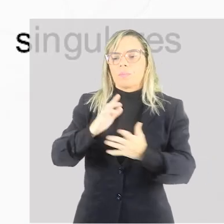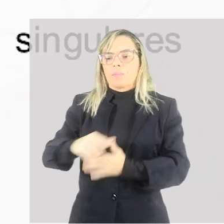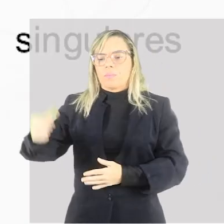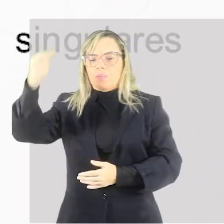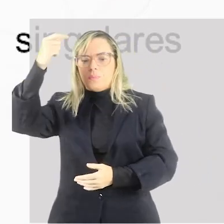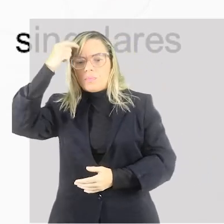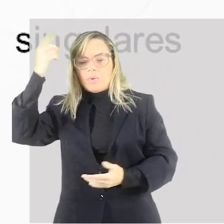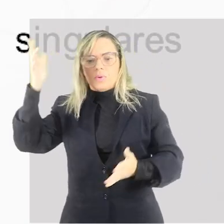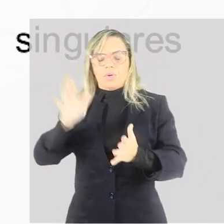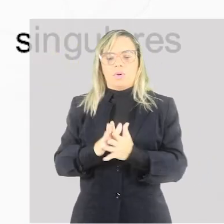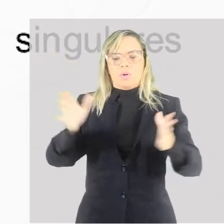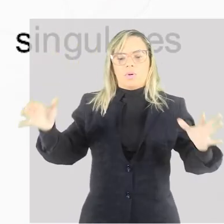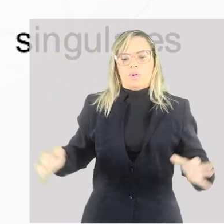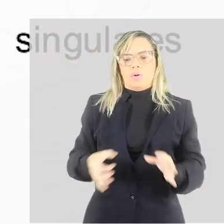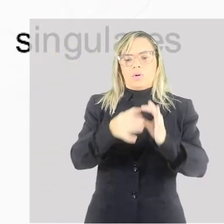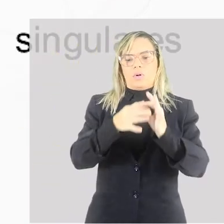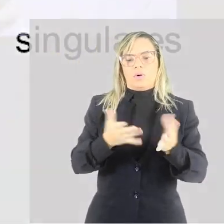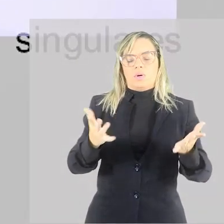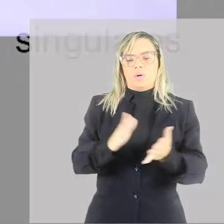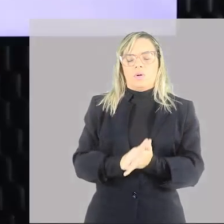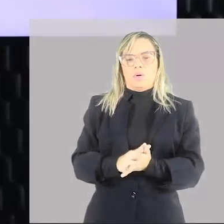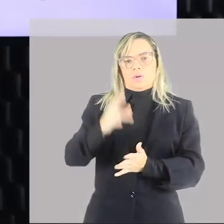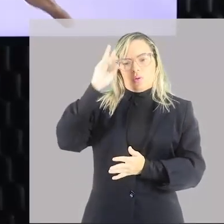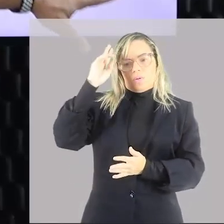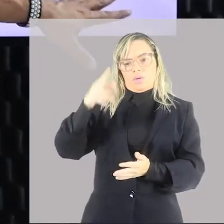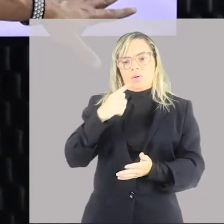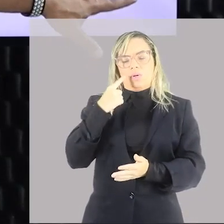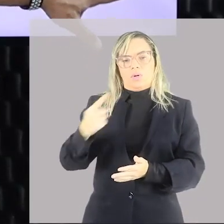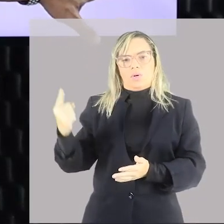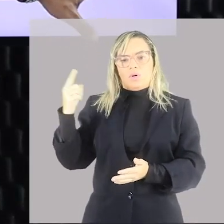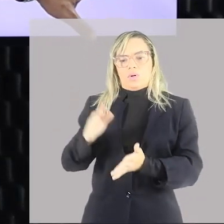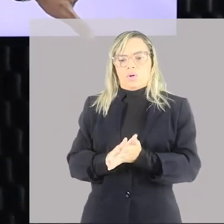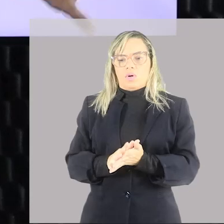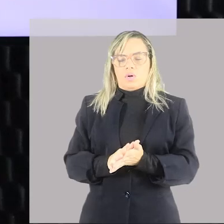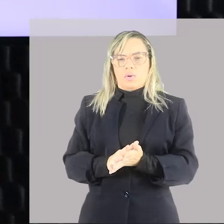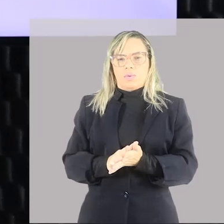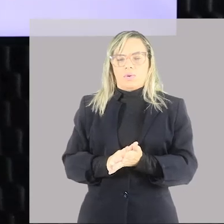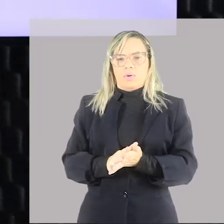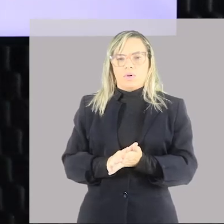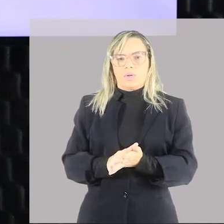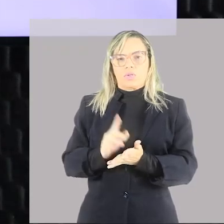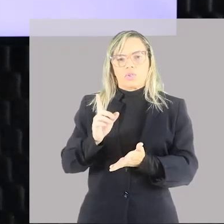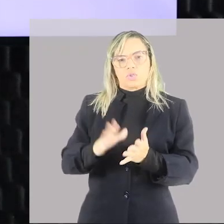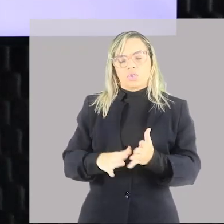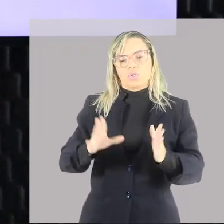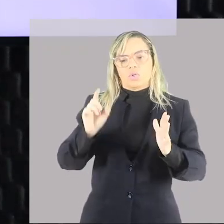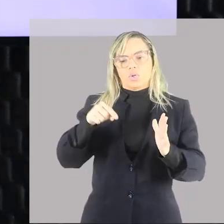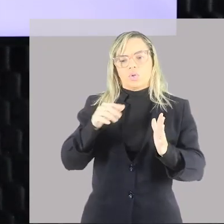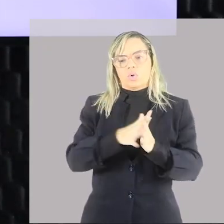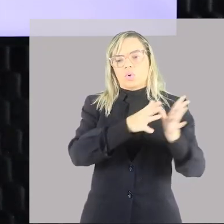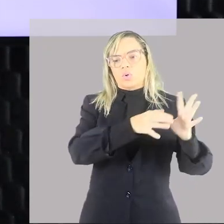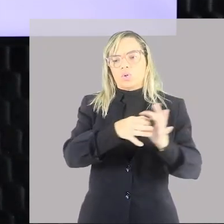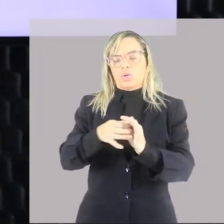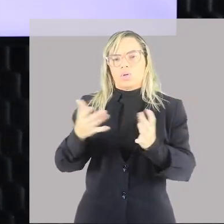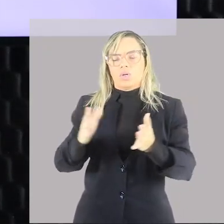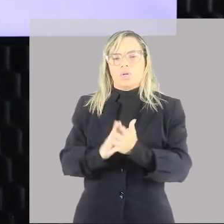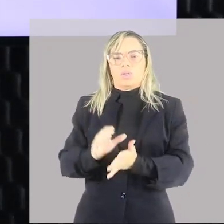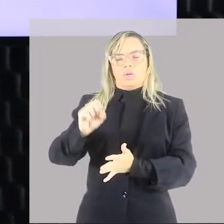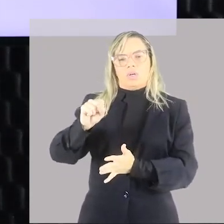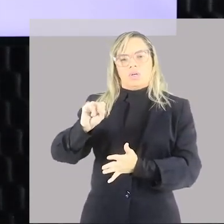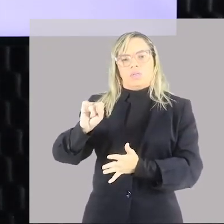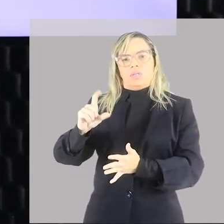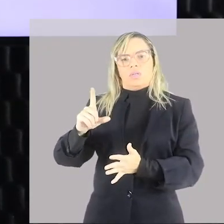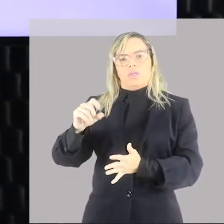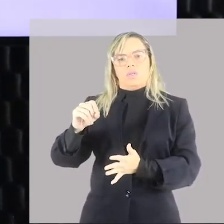cadear logicamente juízos e tirar... Isso aqui é um silogismo, certo? O conceito de reflexão não é